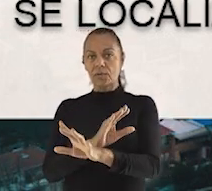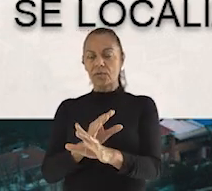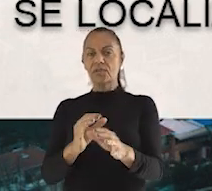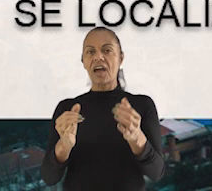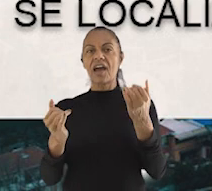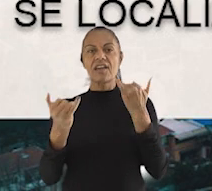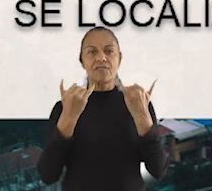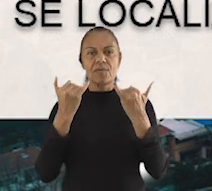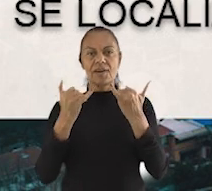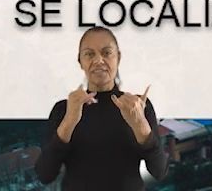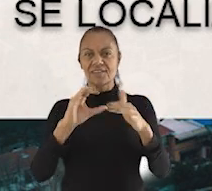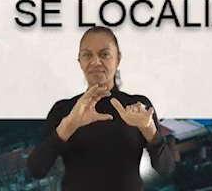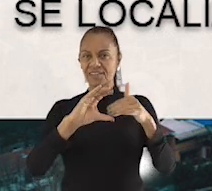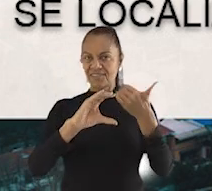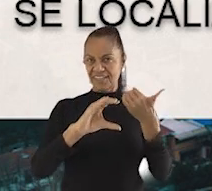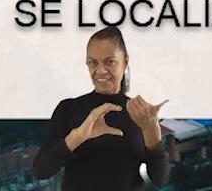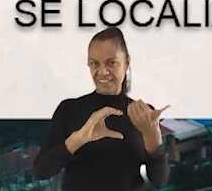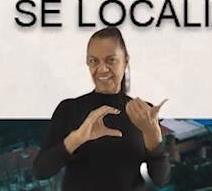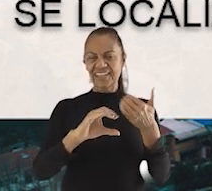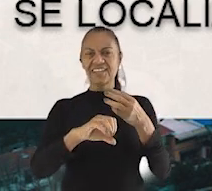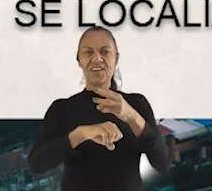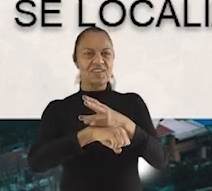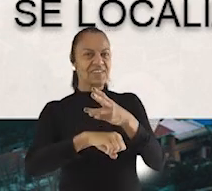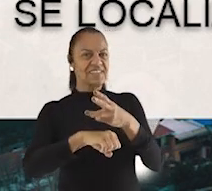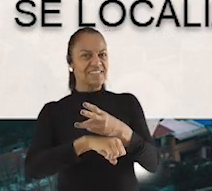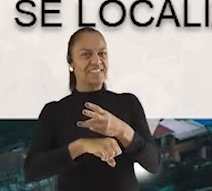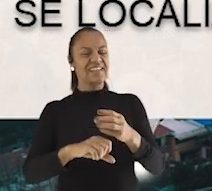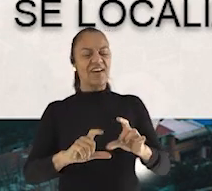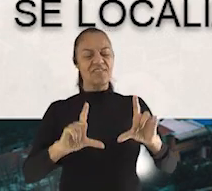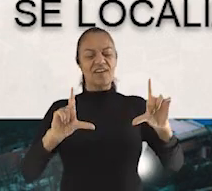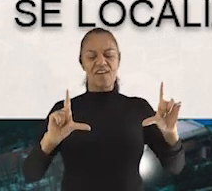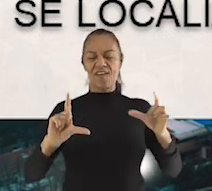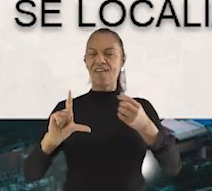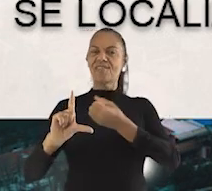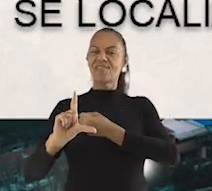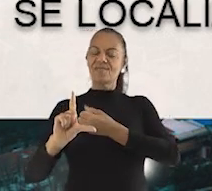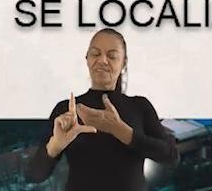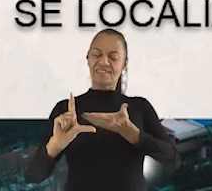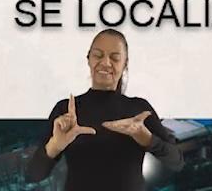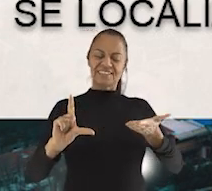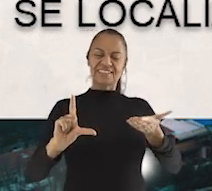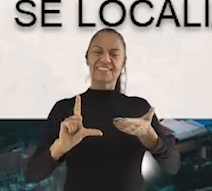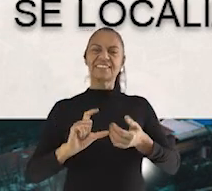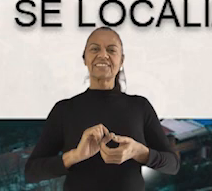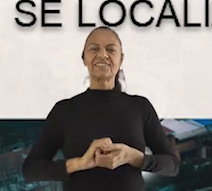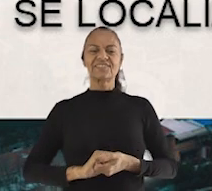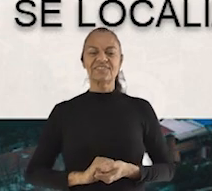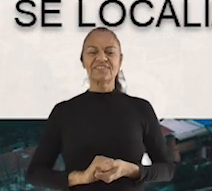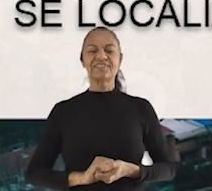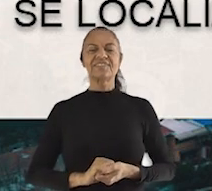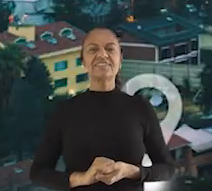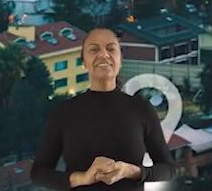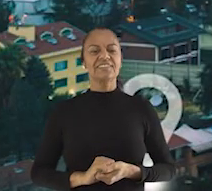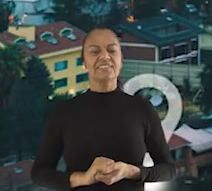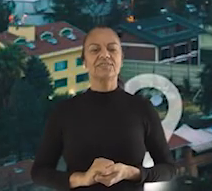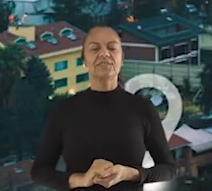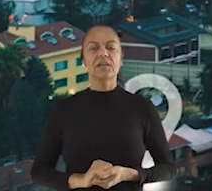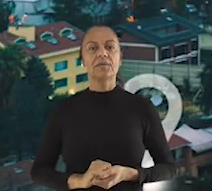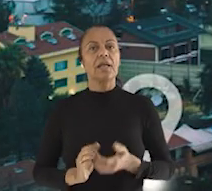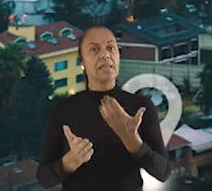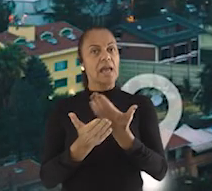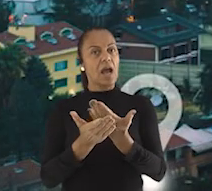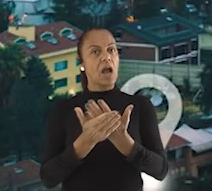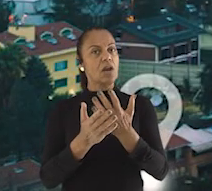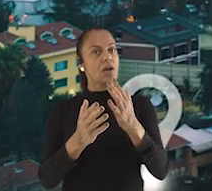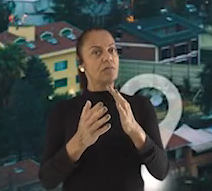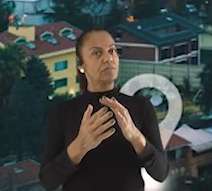informação, esse vídeo, pelo WhatsApp 27 99 661 0143. Por